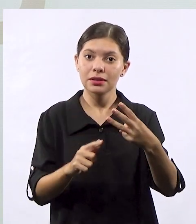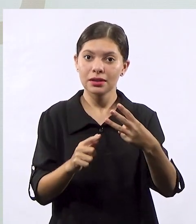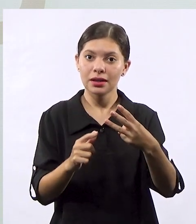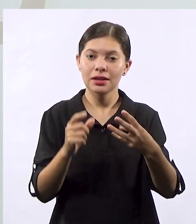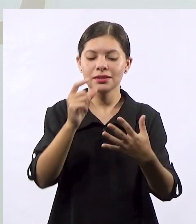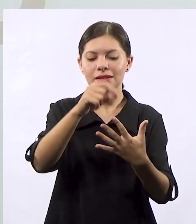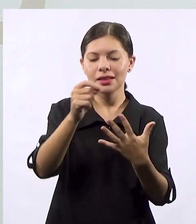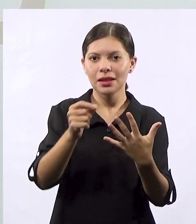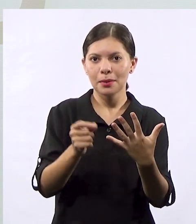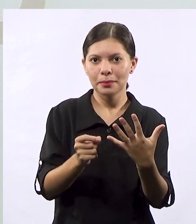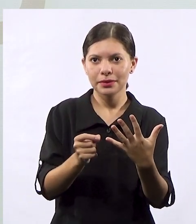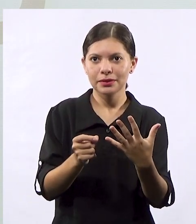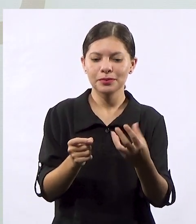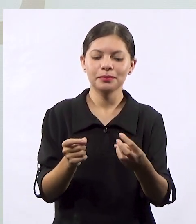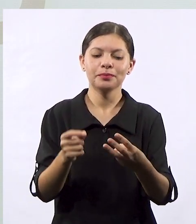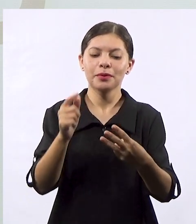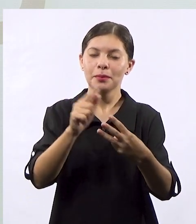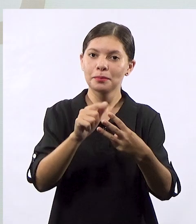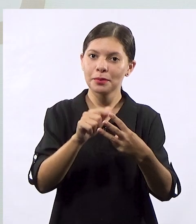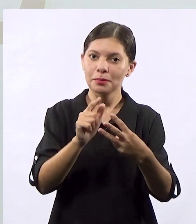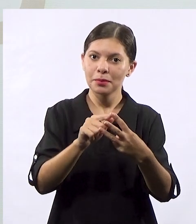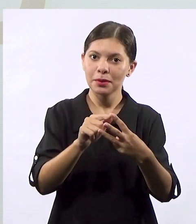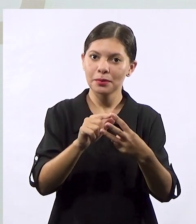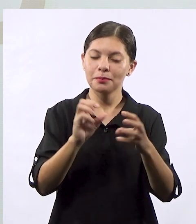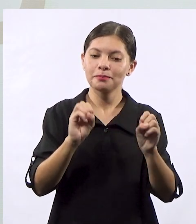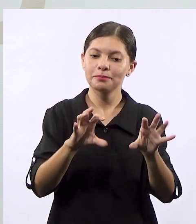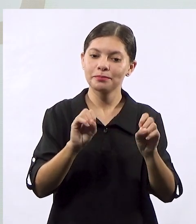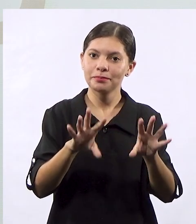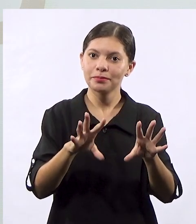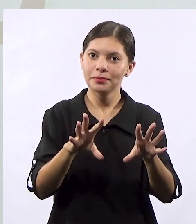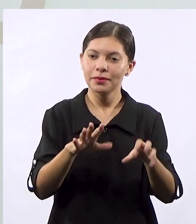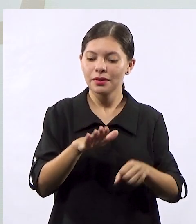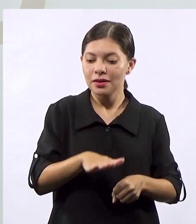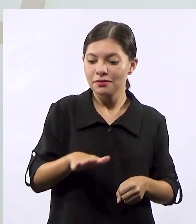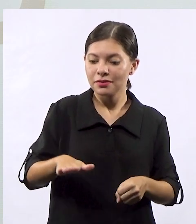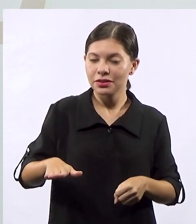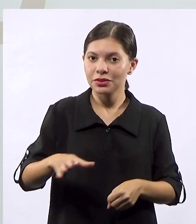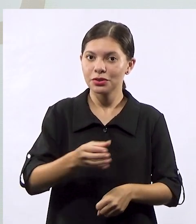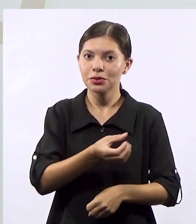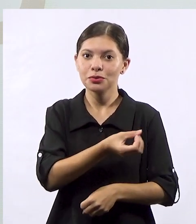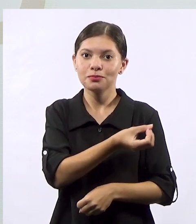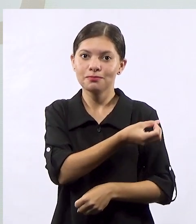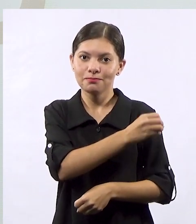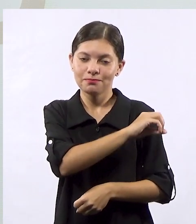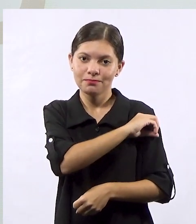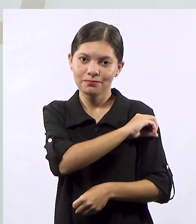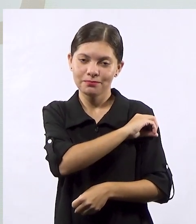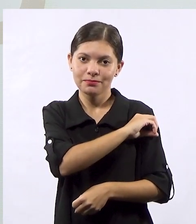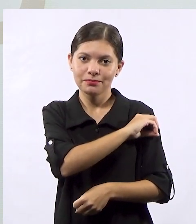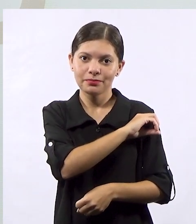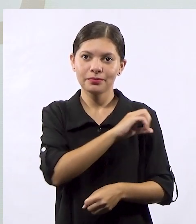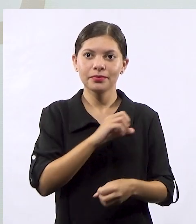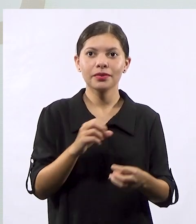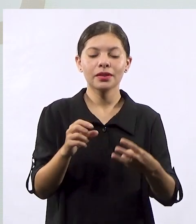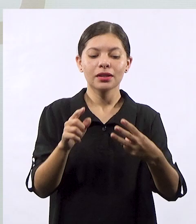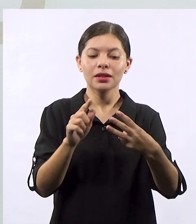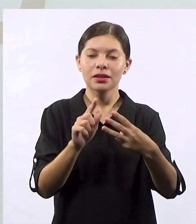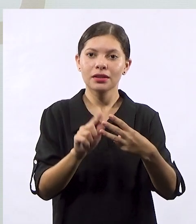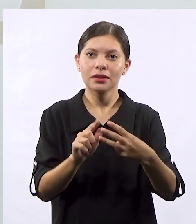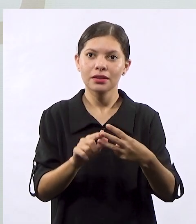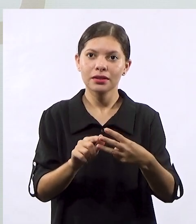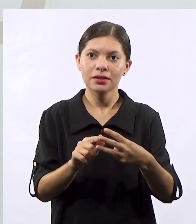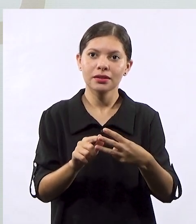a educação infantil, que vai trabalhar com as creches, né, de 0 a 4 anos